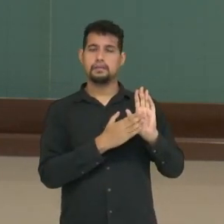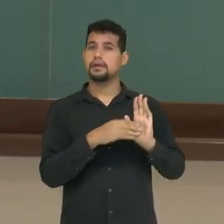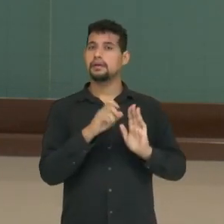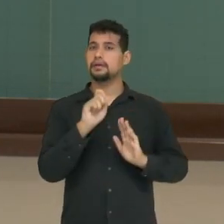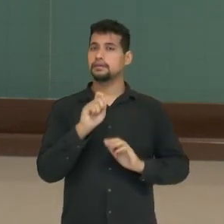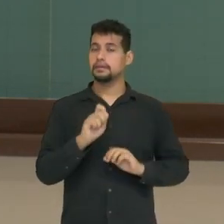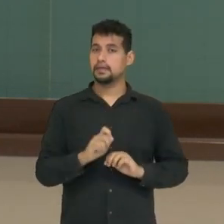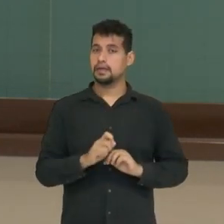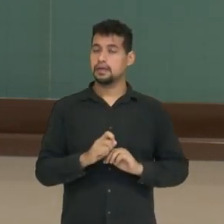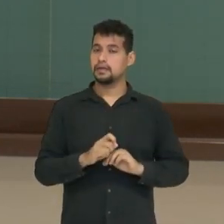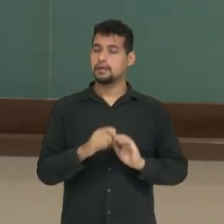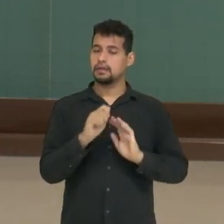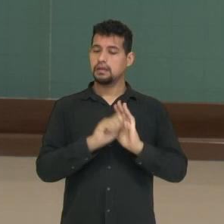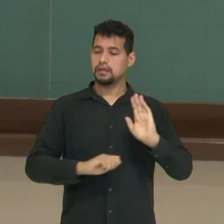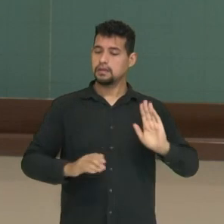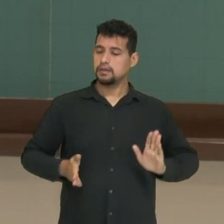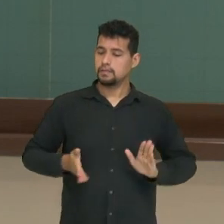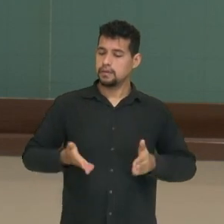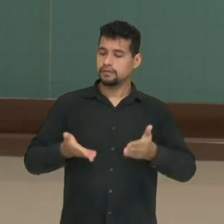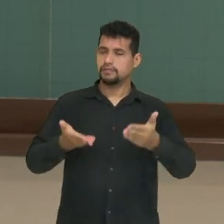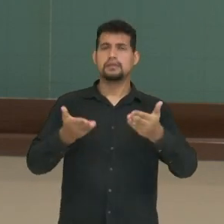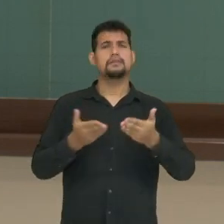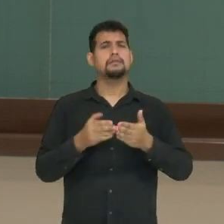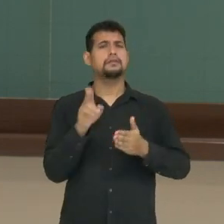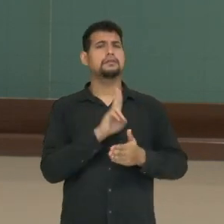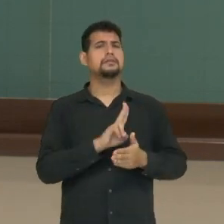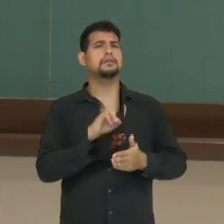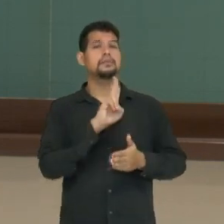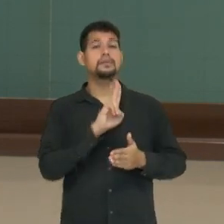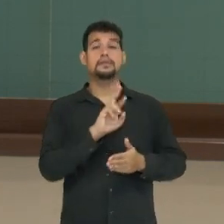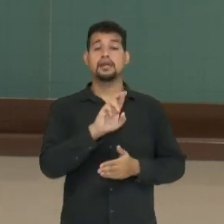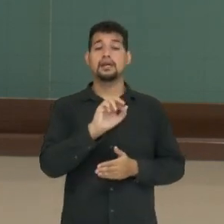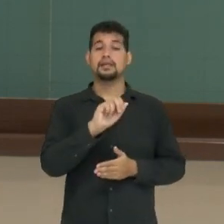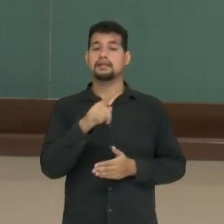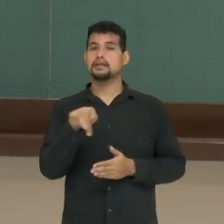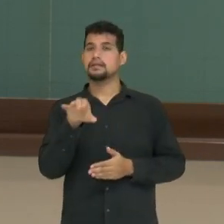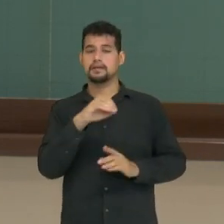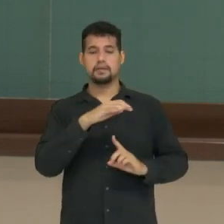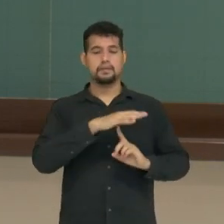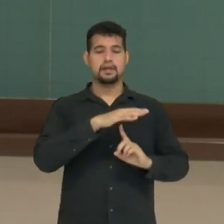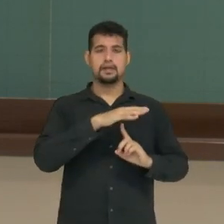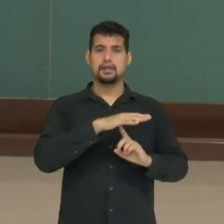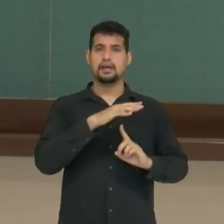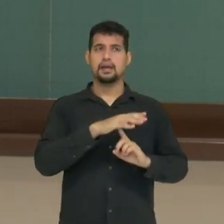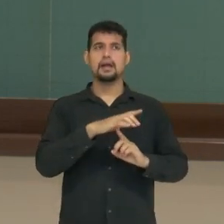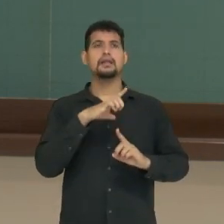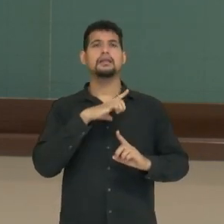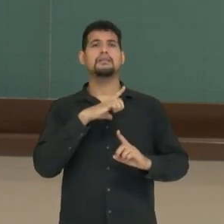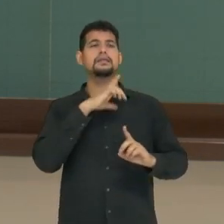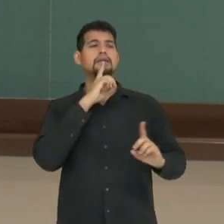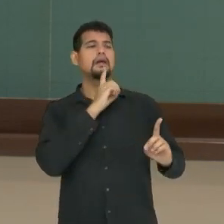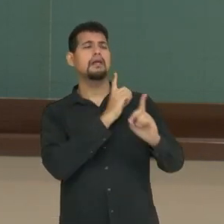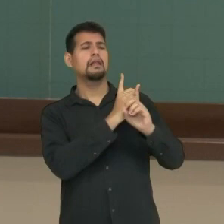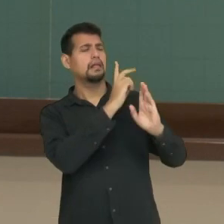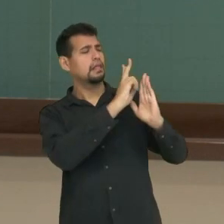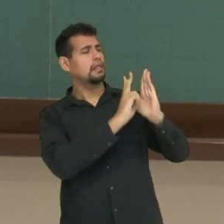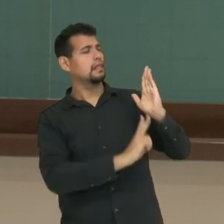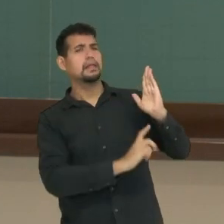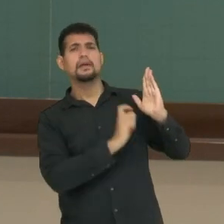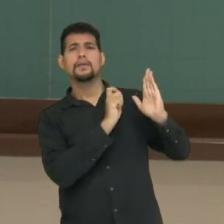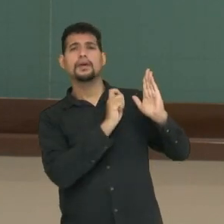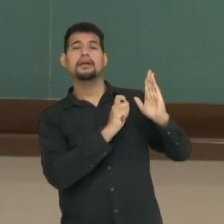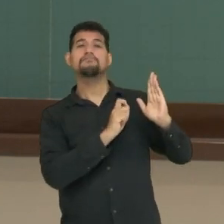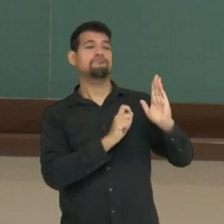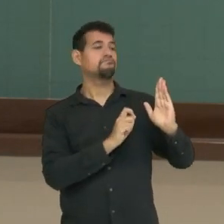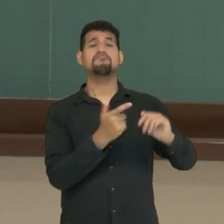esse texto motivador. Então, você acessa lá o Redação Paraná e vai chegar aqui e vai ler o quê?